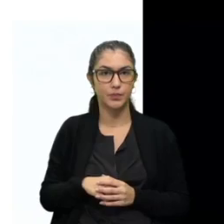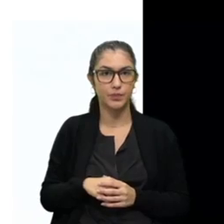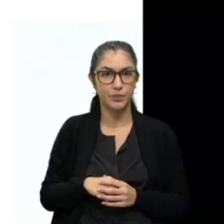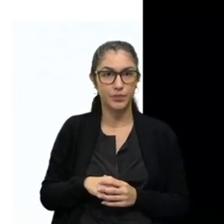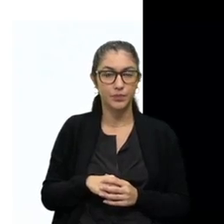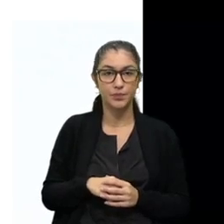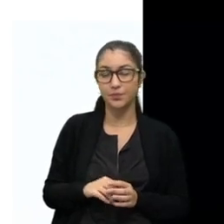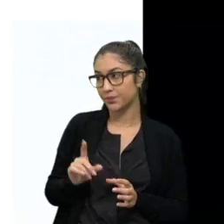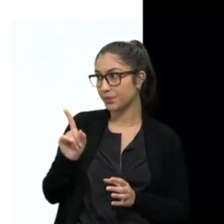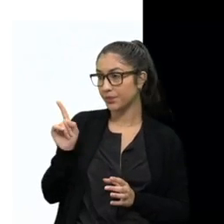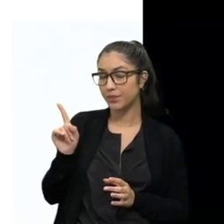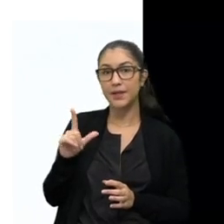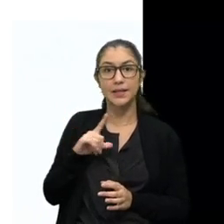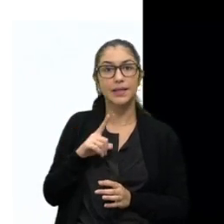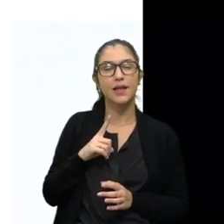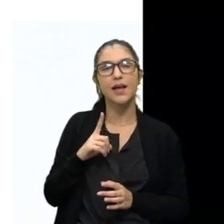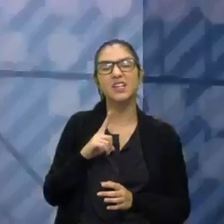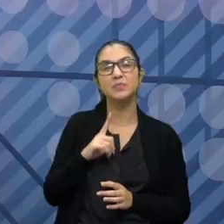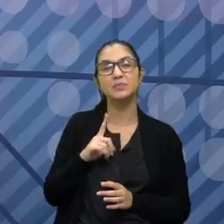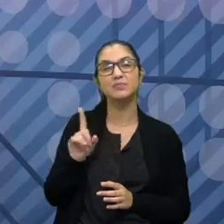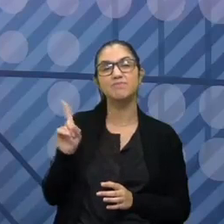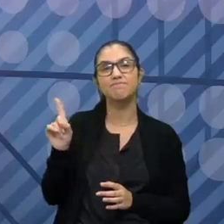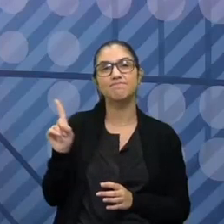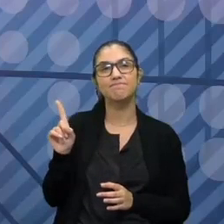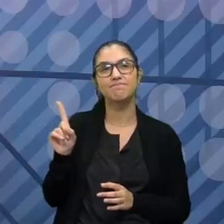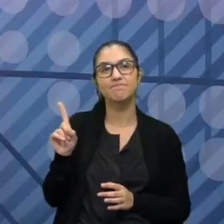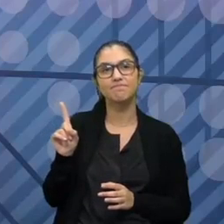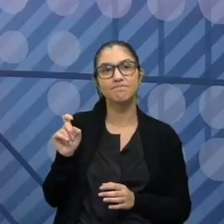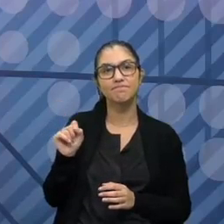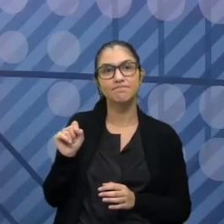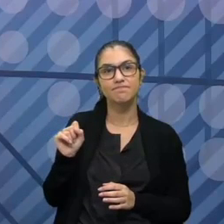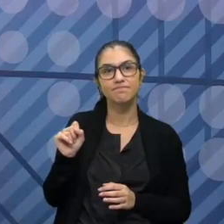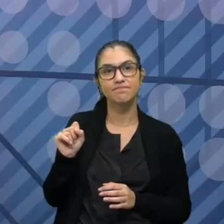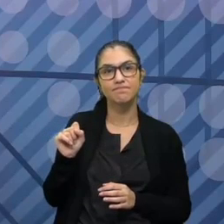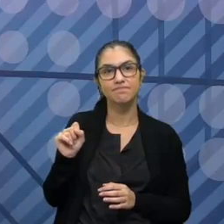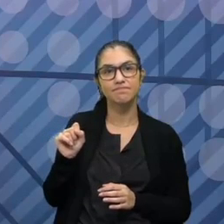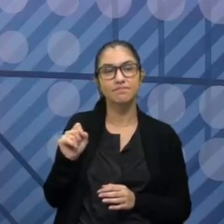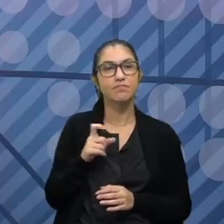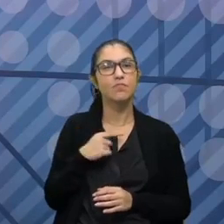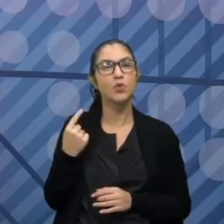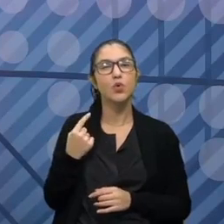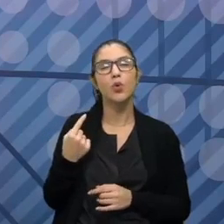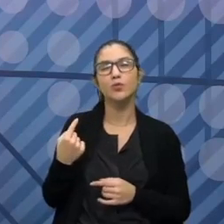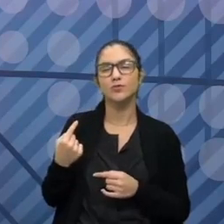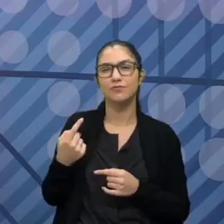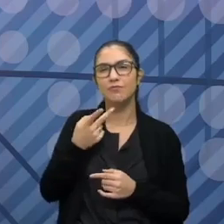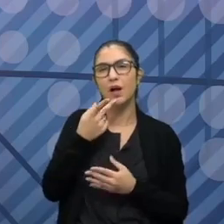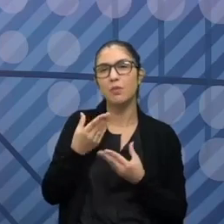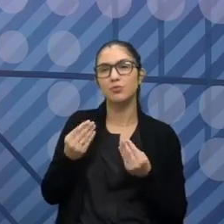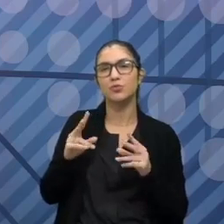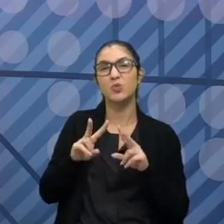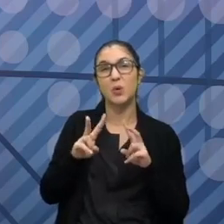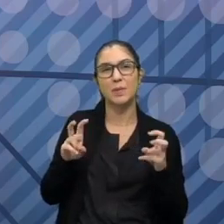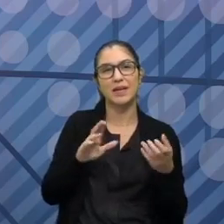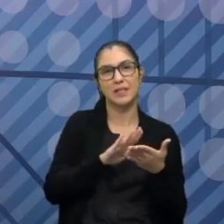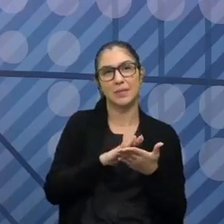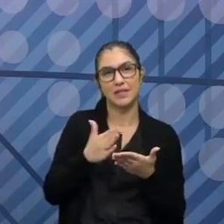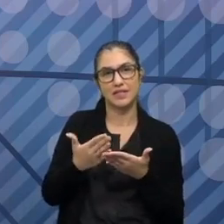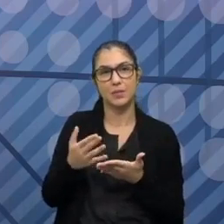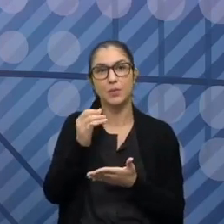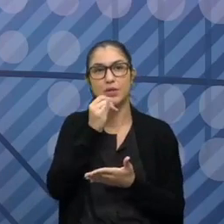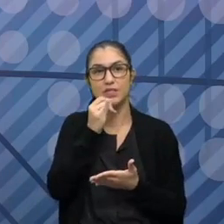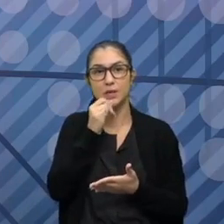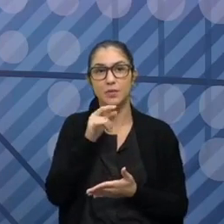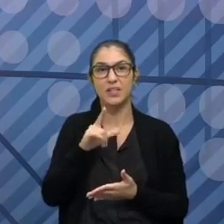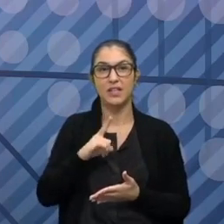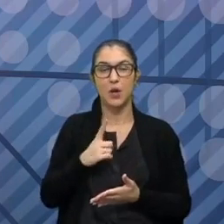decrescente. Aqui nós temos uma questão que nós discutimos bastante sobre a interpretação. Então, por exemplo,